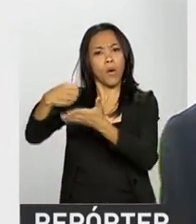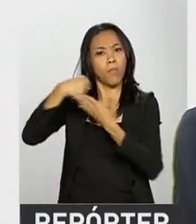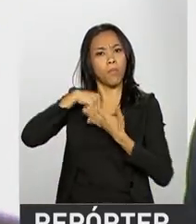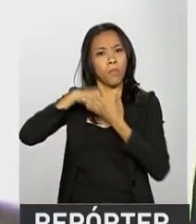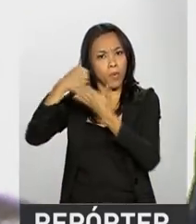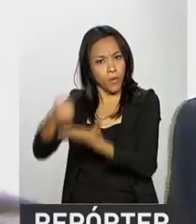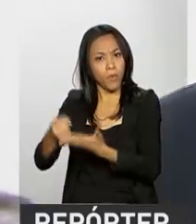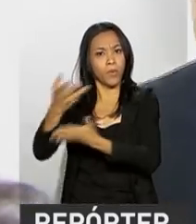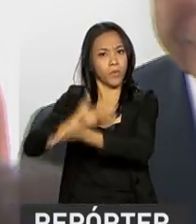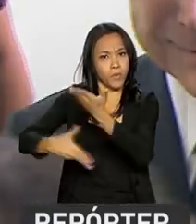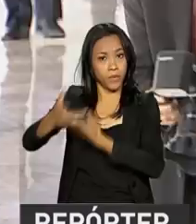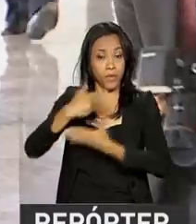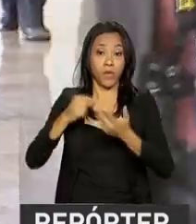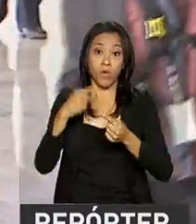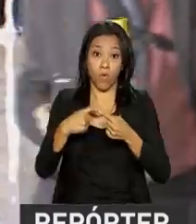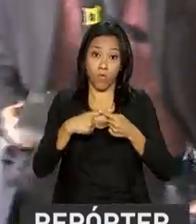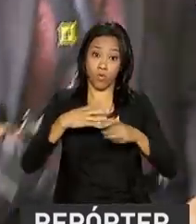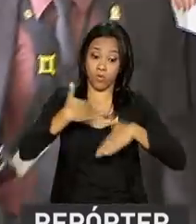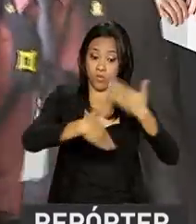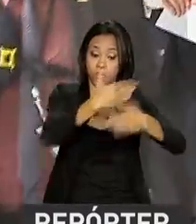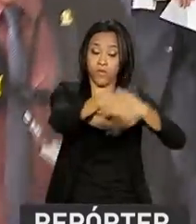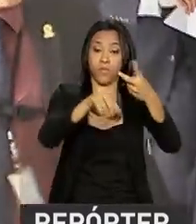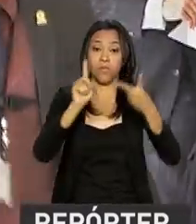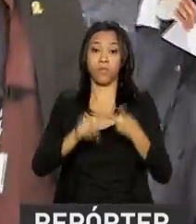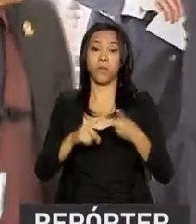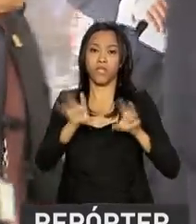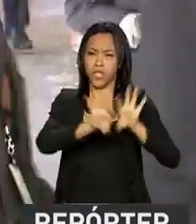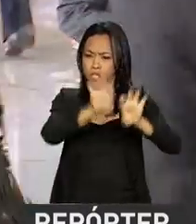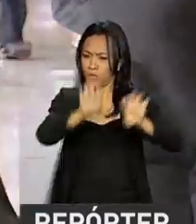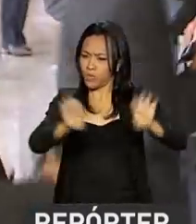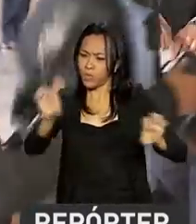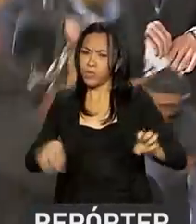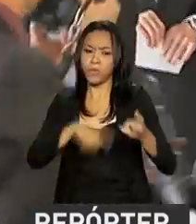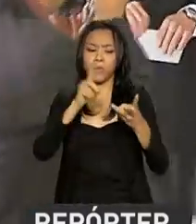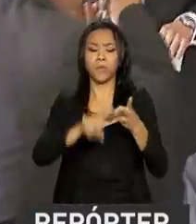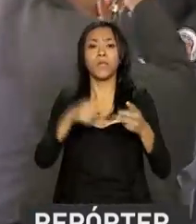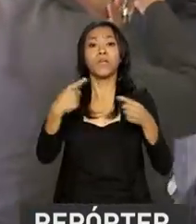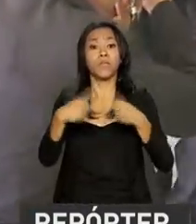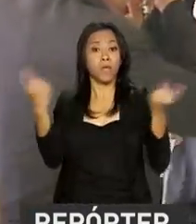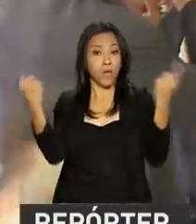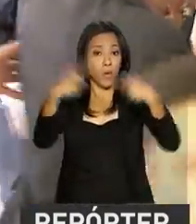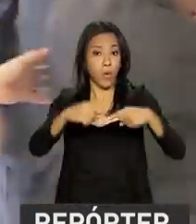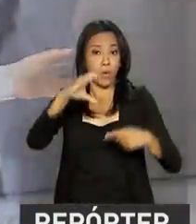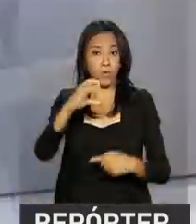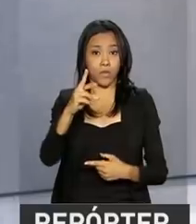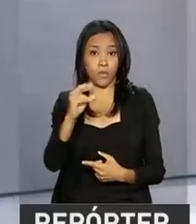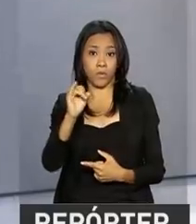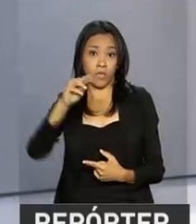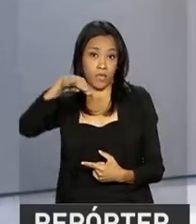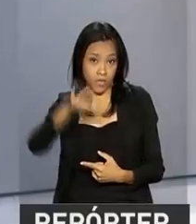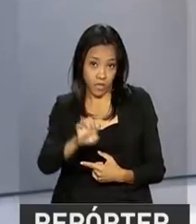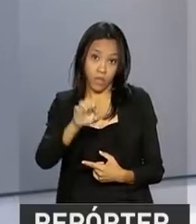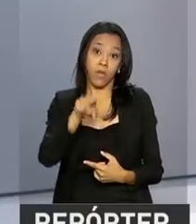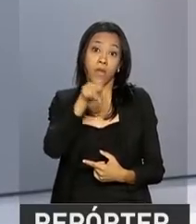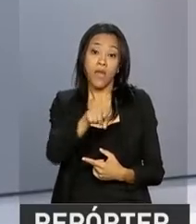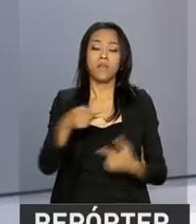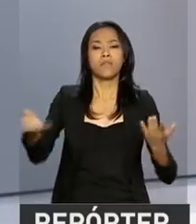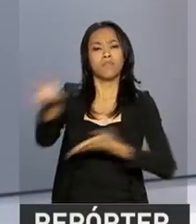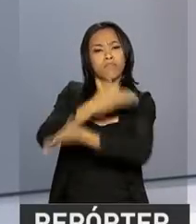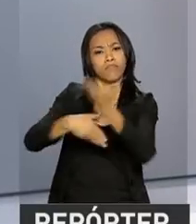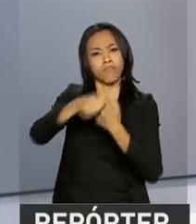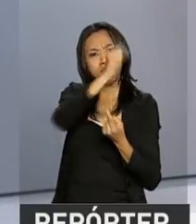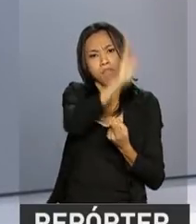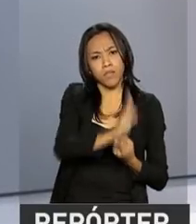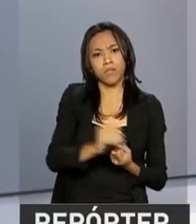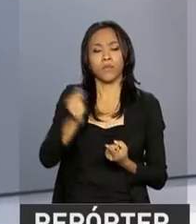bilateral, como desenvolvimento da fronteira, integração da infraestrutura física e combate ao crime organizado. O intercâmbio comercial entre